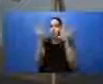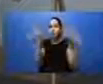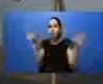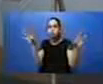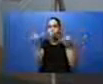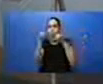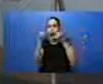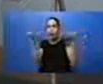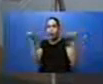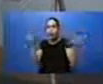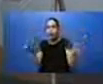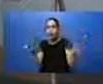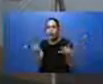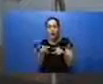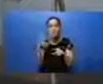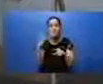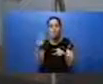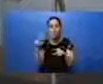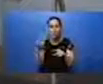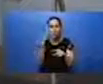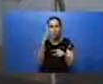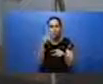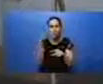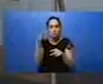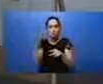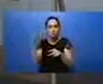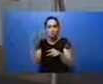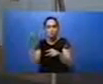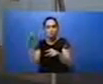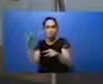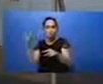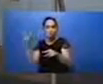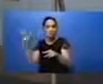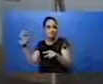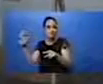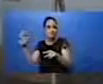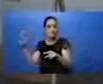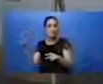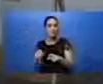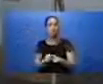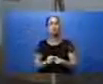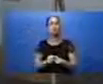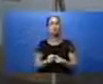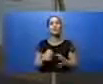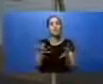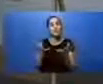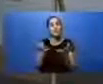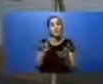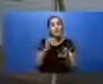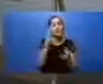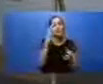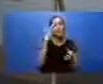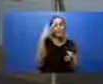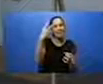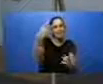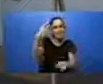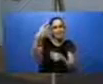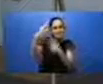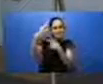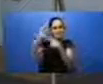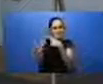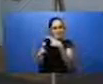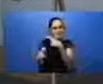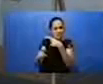5 partes, ou seja, está dividido em 5 partes. Se eu quero 3/5, eu